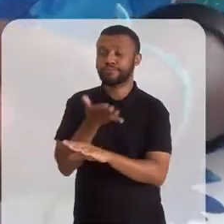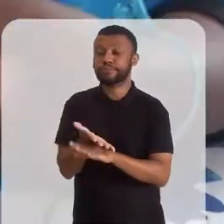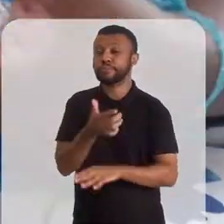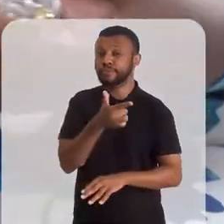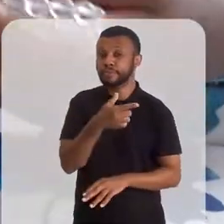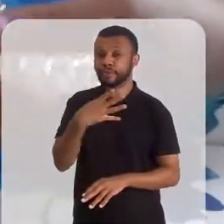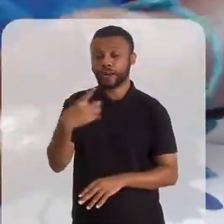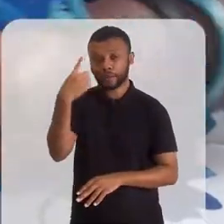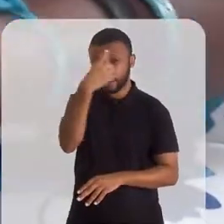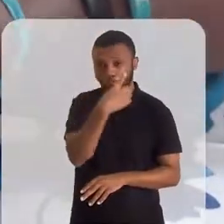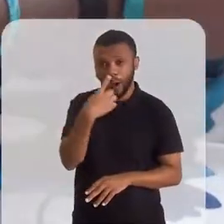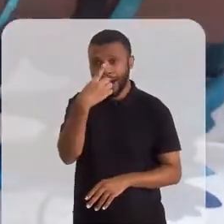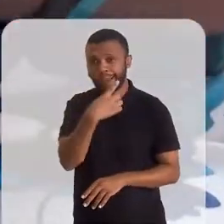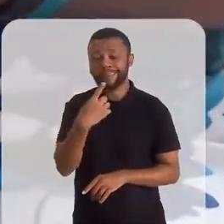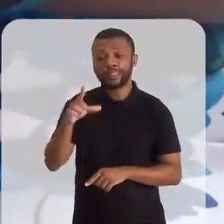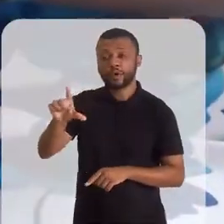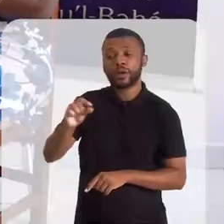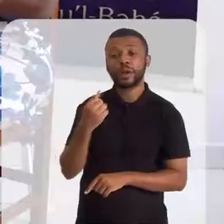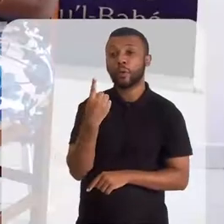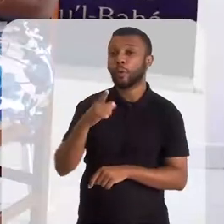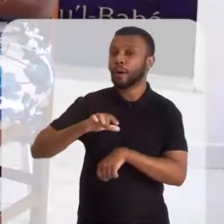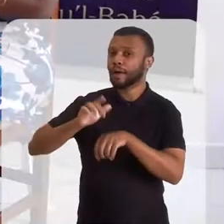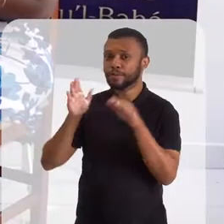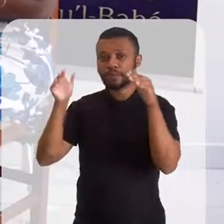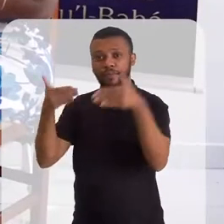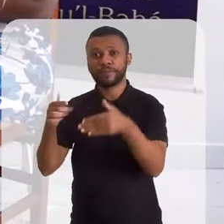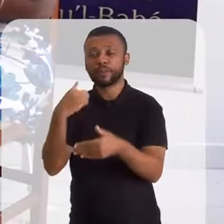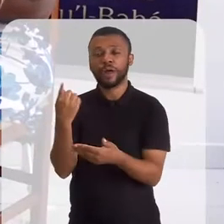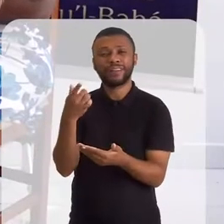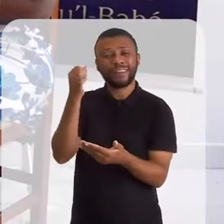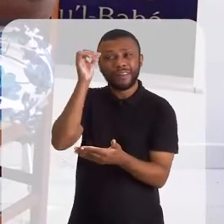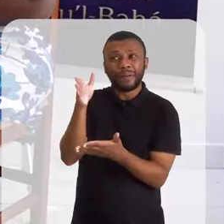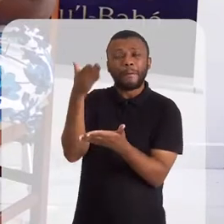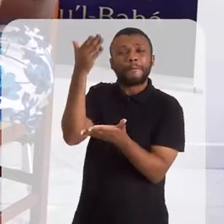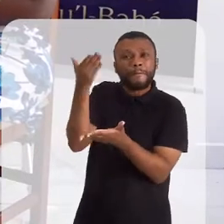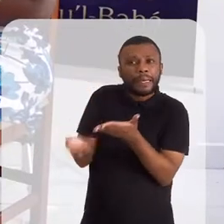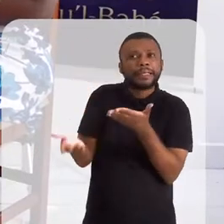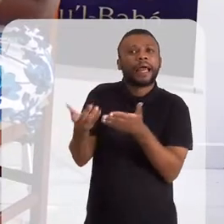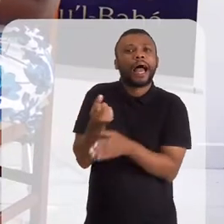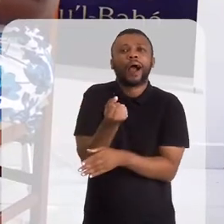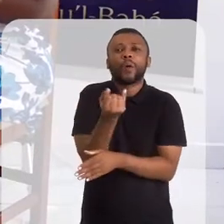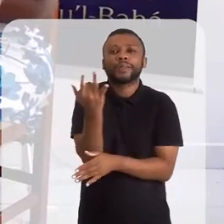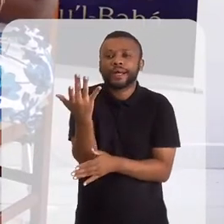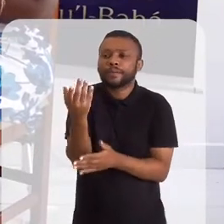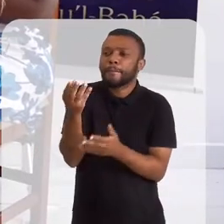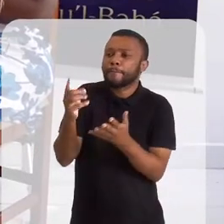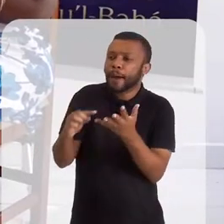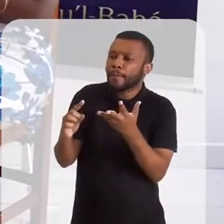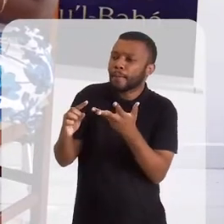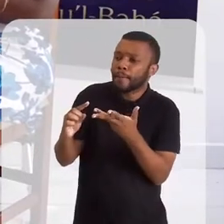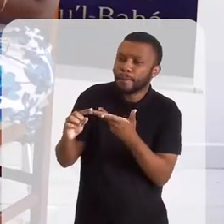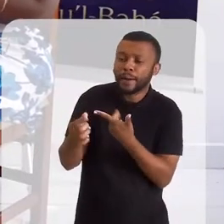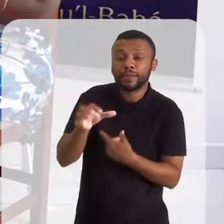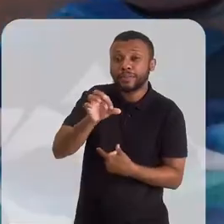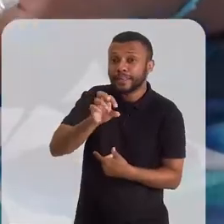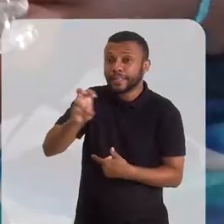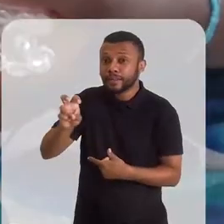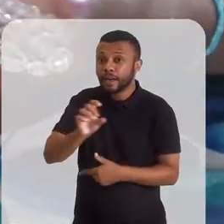24 horas. E com o tasbih, a gente é só para realmente não perder a contagem dos 95 Allah